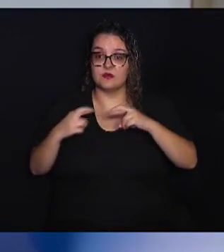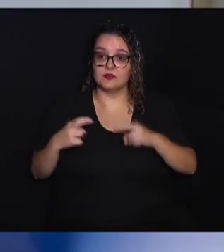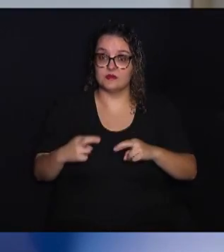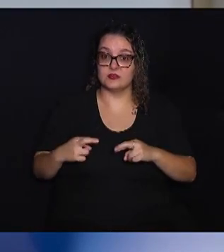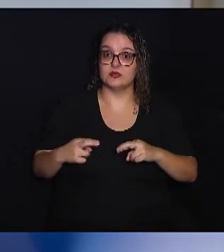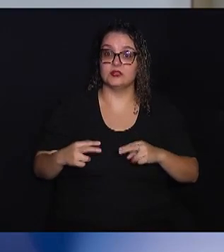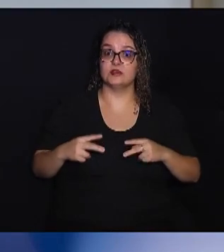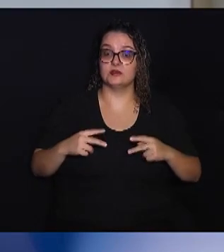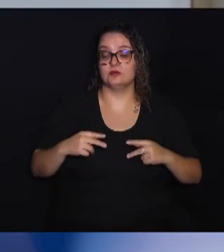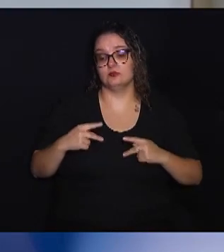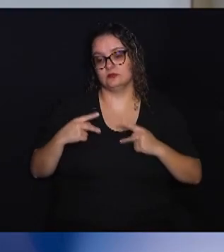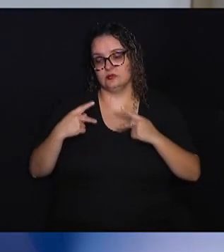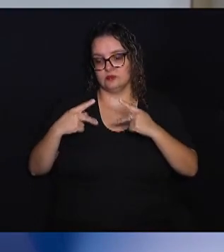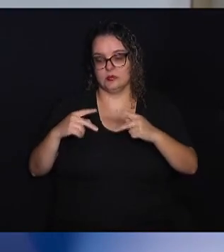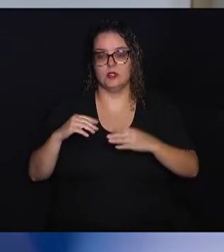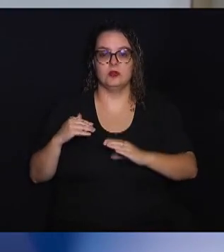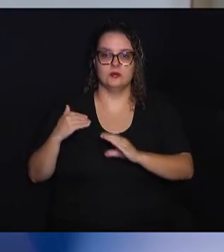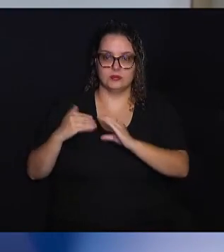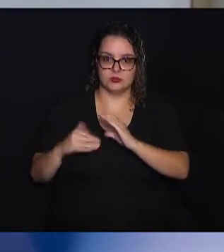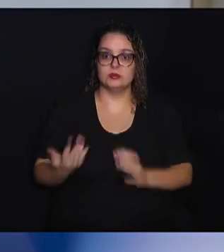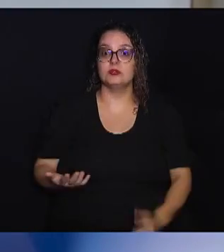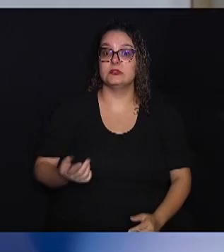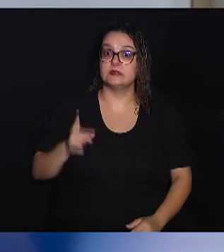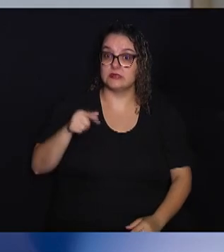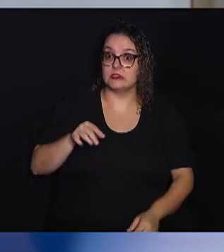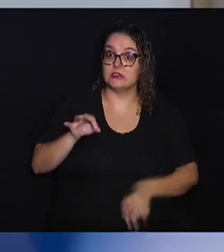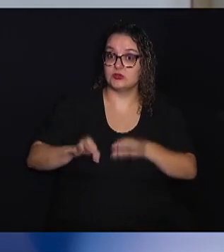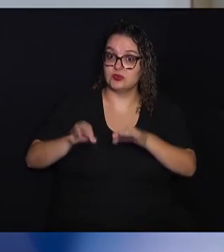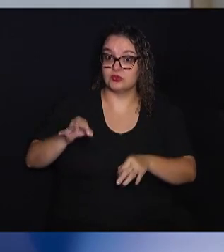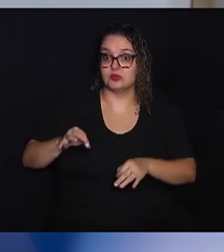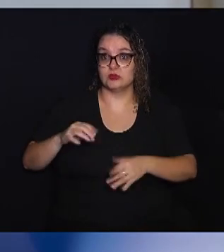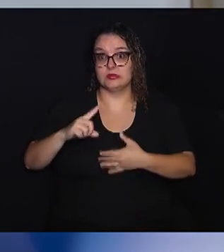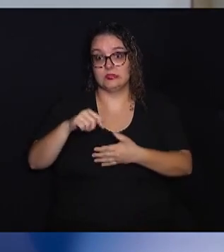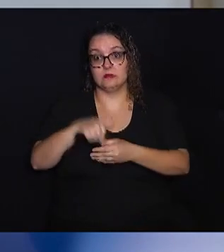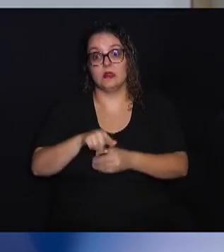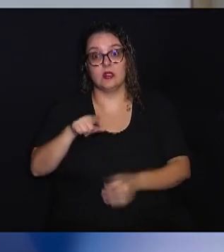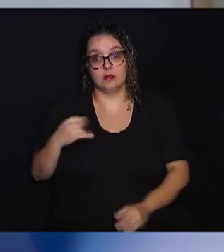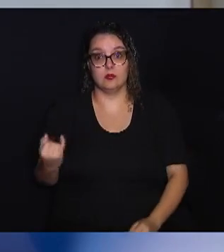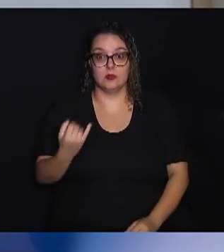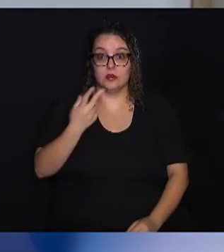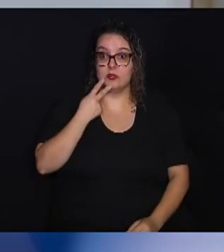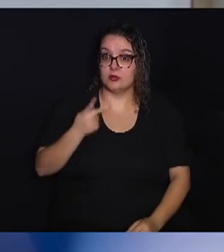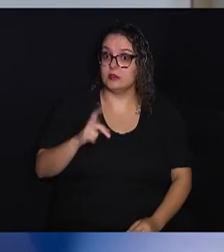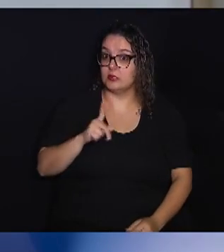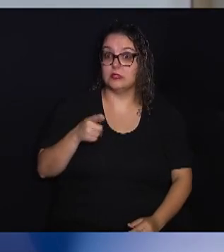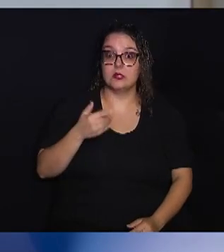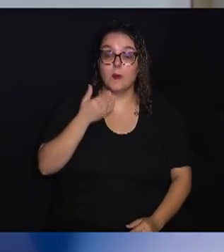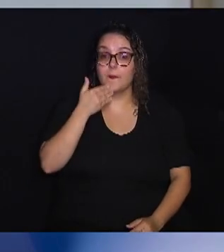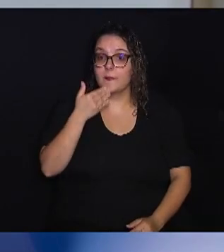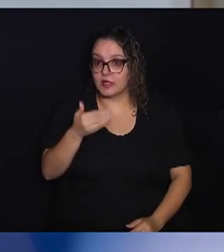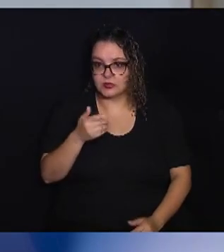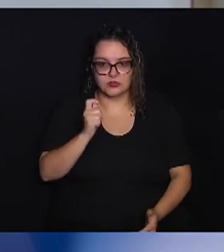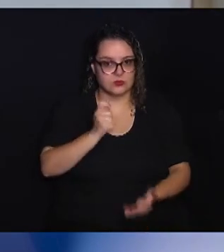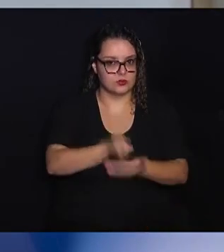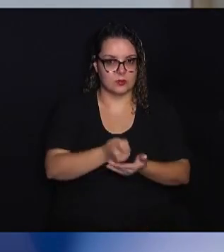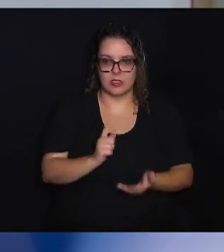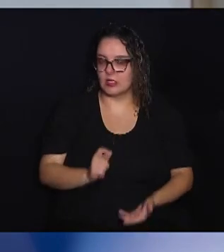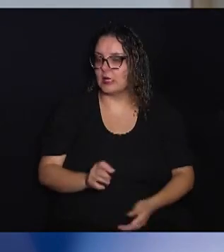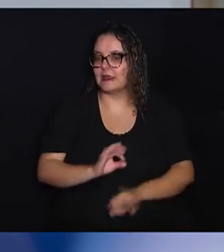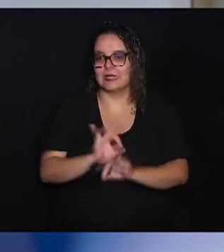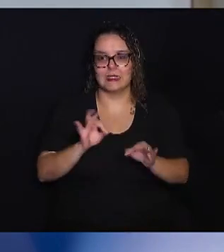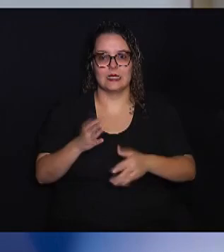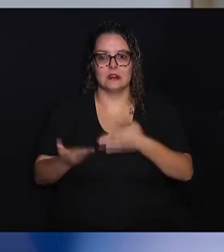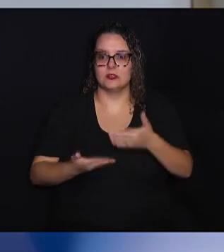se corresponde com a da Justiça Eleitoral. É importante ressaltar que a gente não cobra por nenhum serviço que é prestado